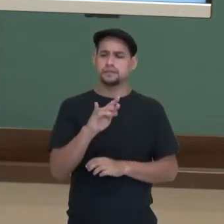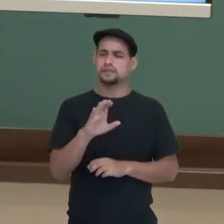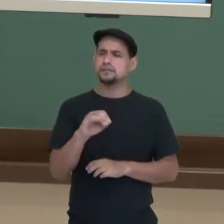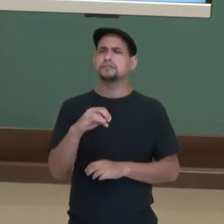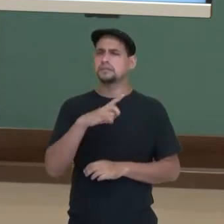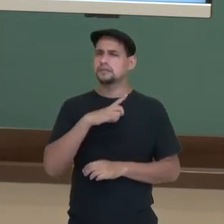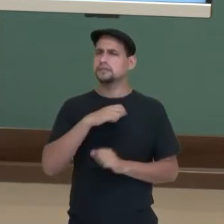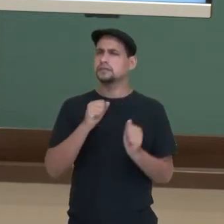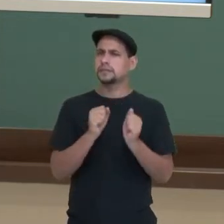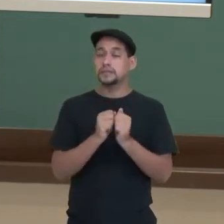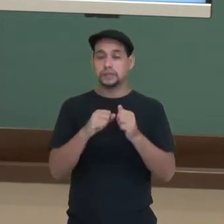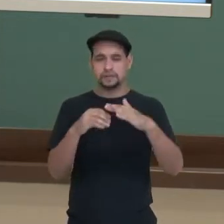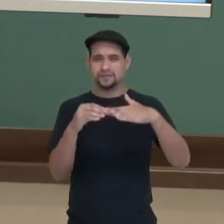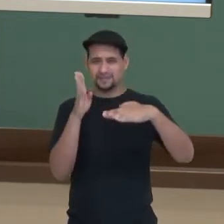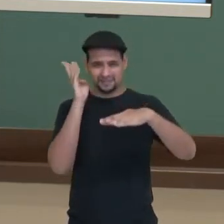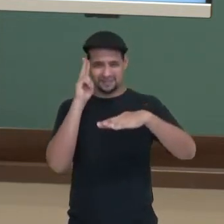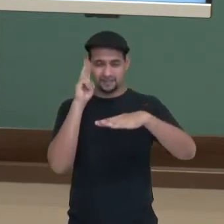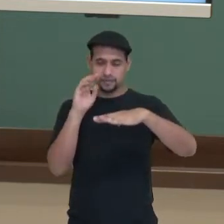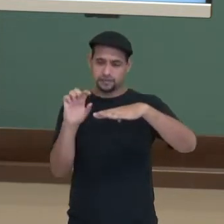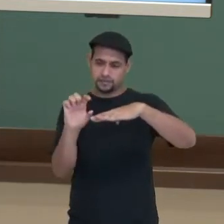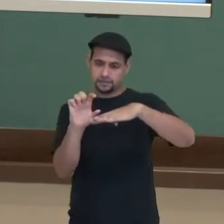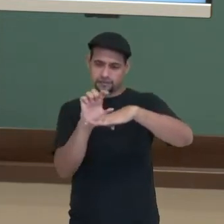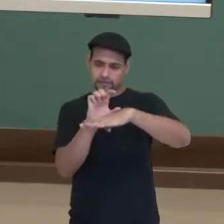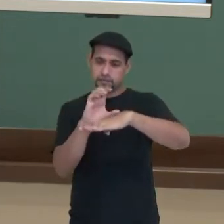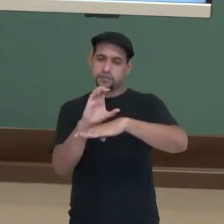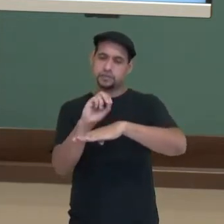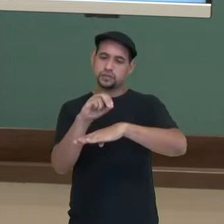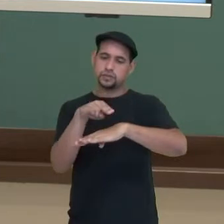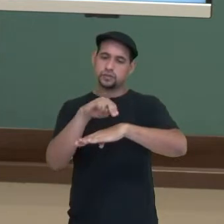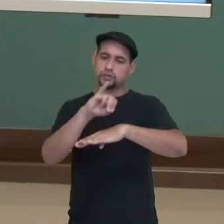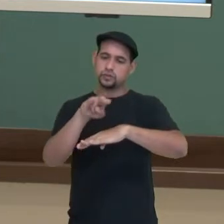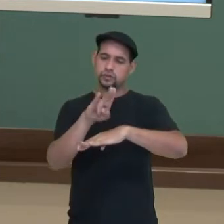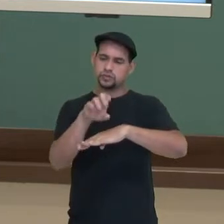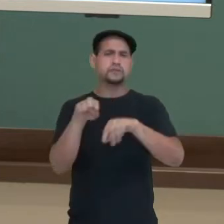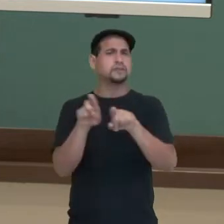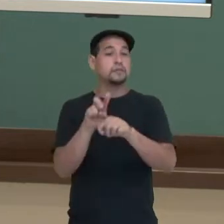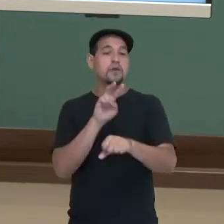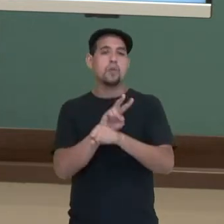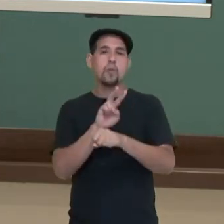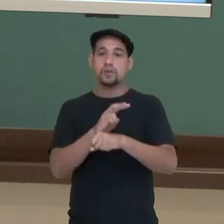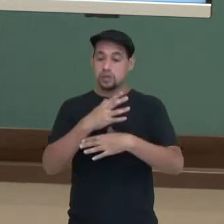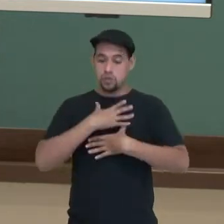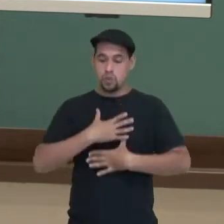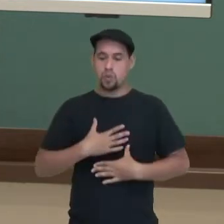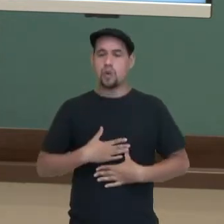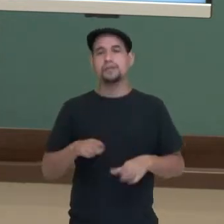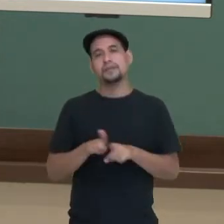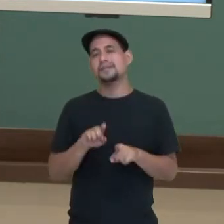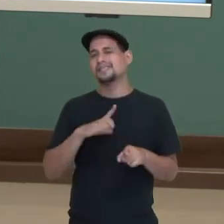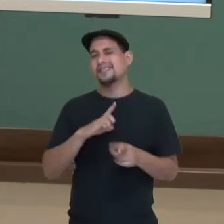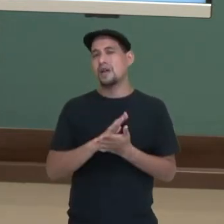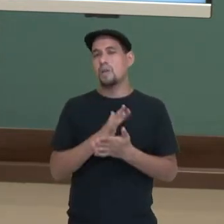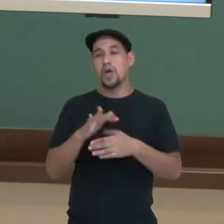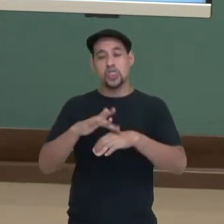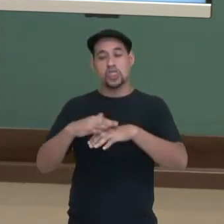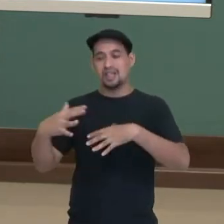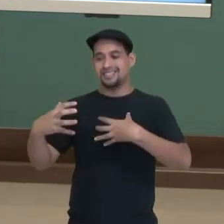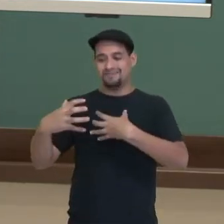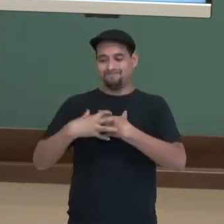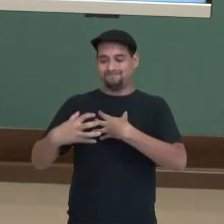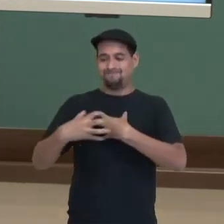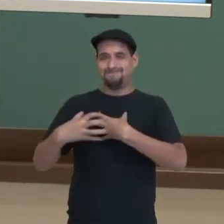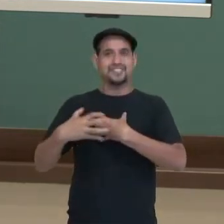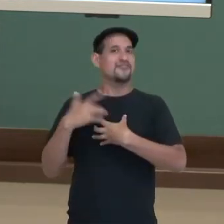embaixo, é o tecido conjuntivo propriamente dito. Ele também protege os órgãos, né? Auxilia na defesa. E ele